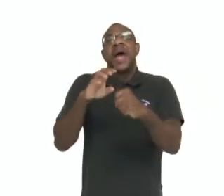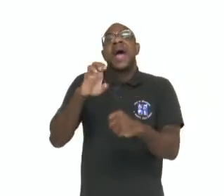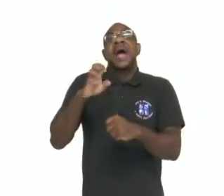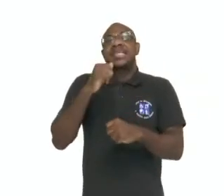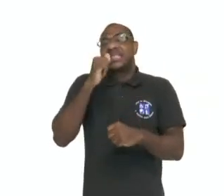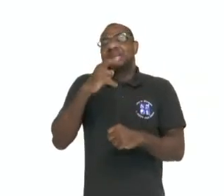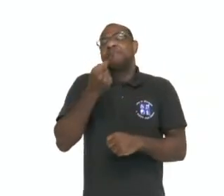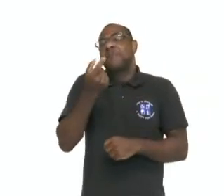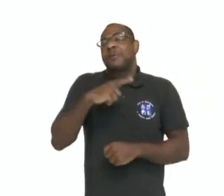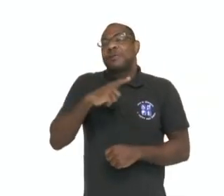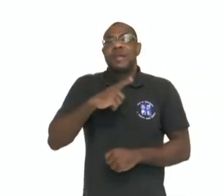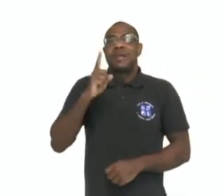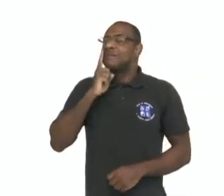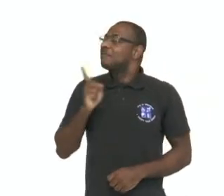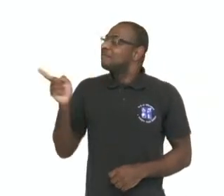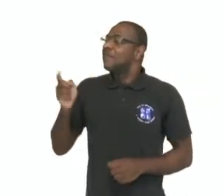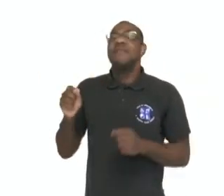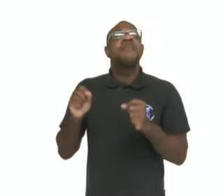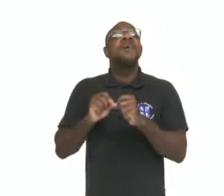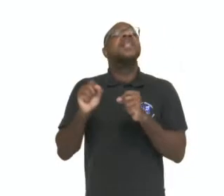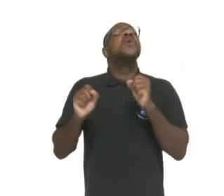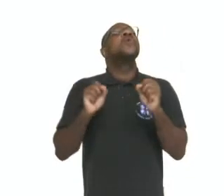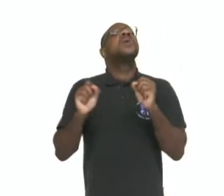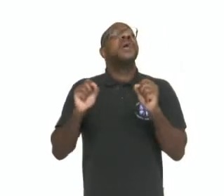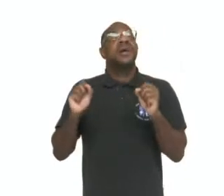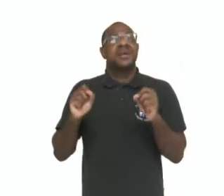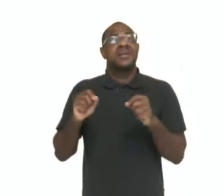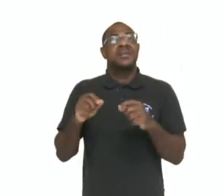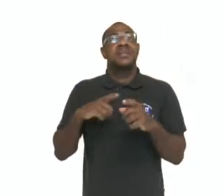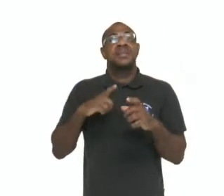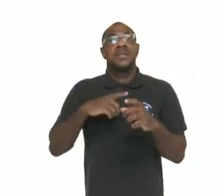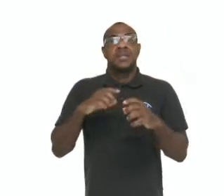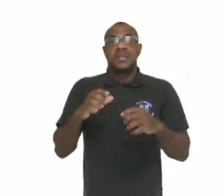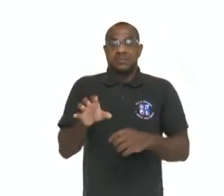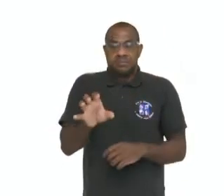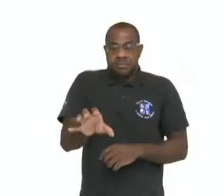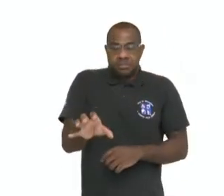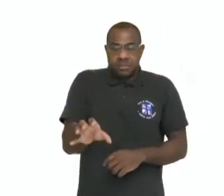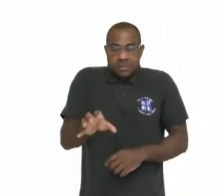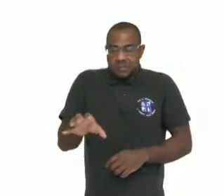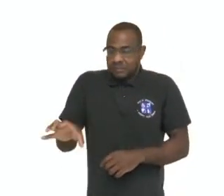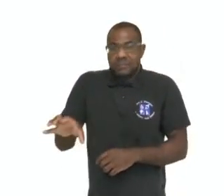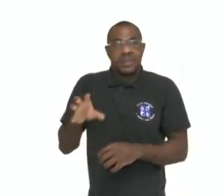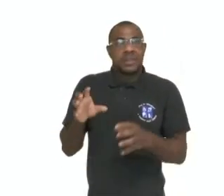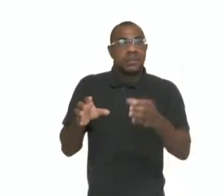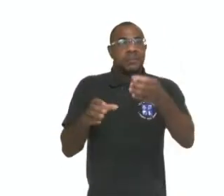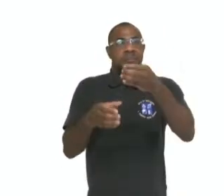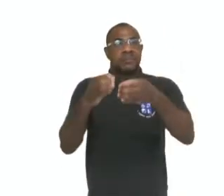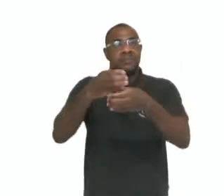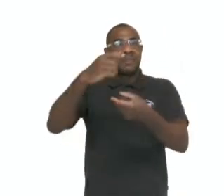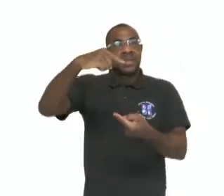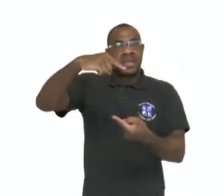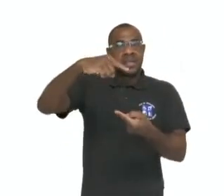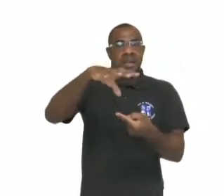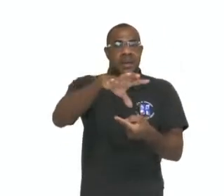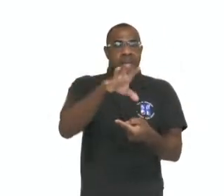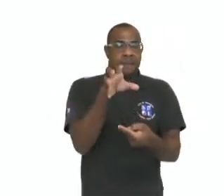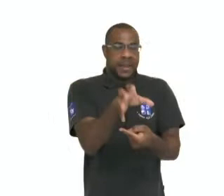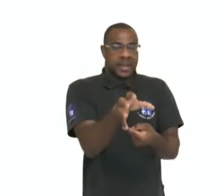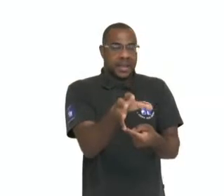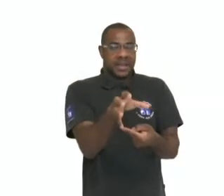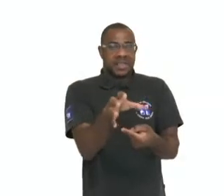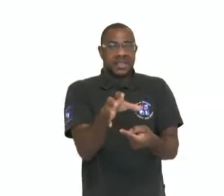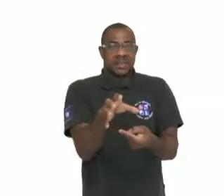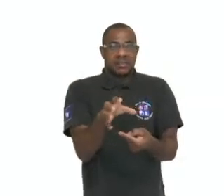elétrons. E o que vai acontecer? Vai fazer com que não ocorra o choque elétrico. Então, nós temos aqui alguns exemplos: plástico,